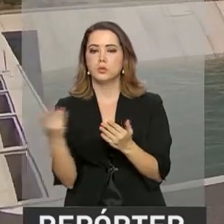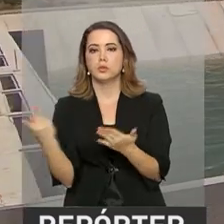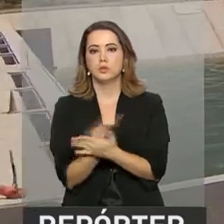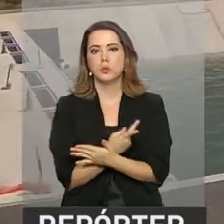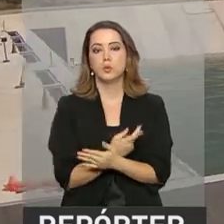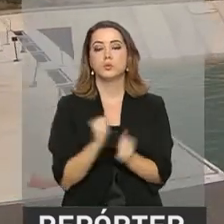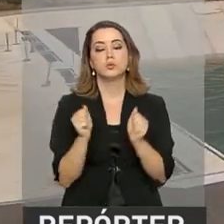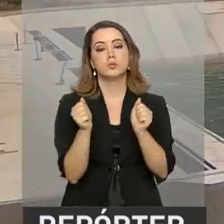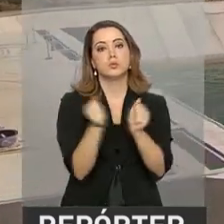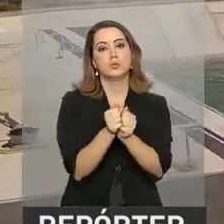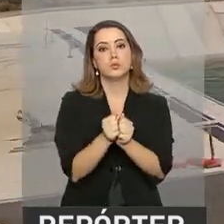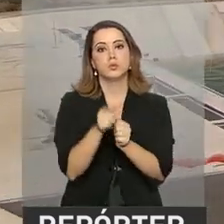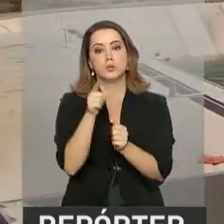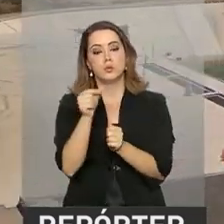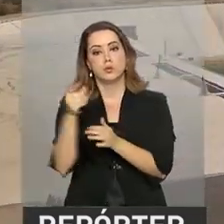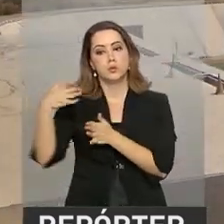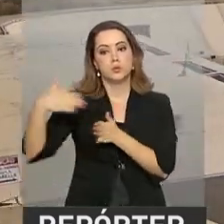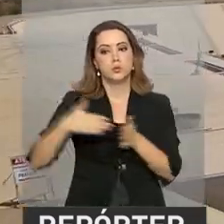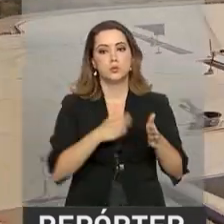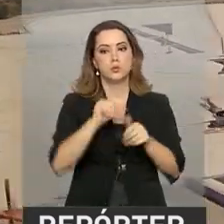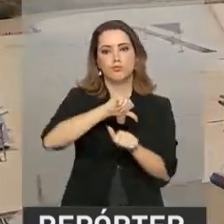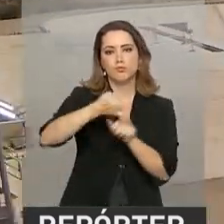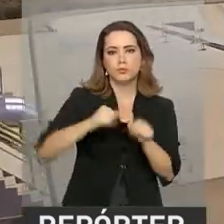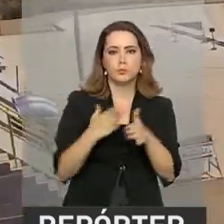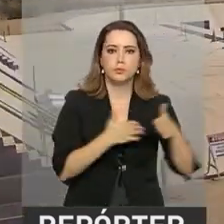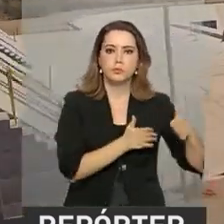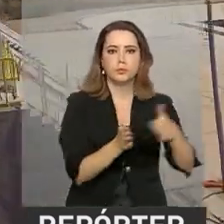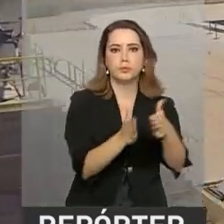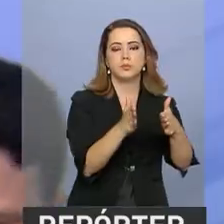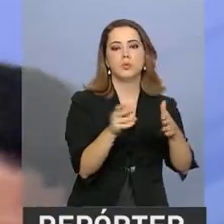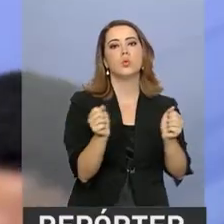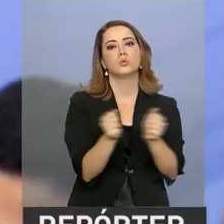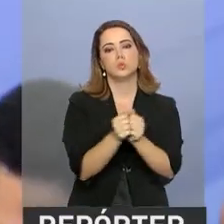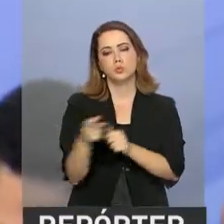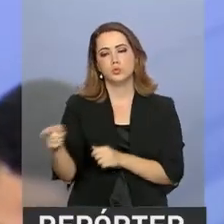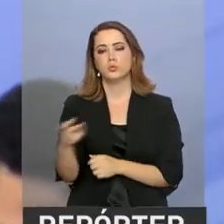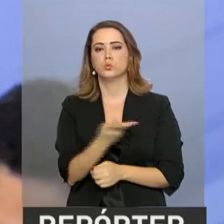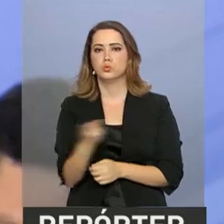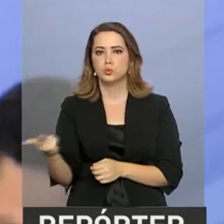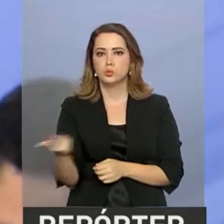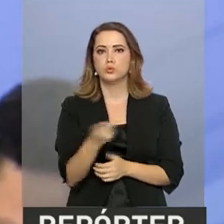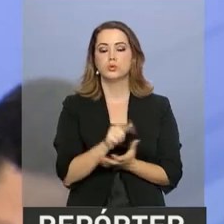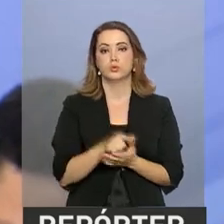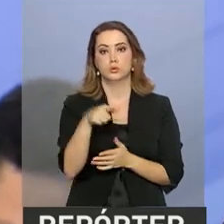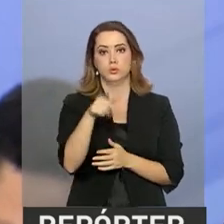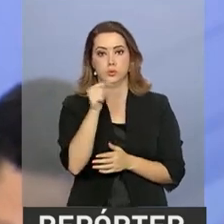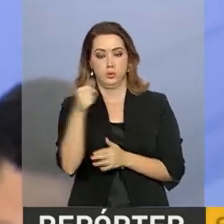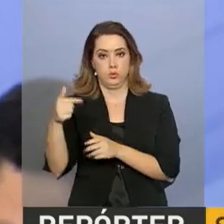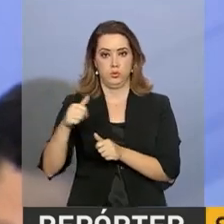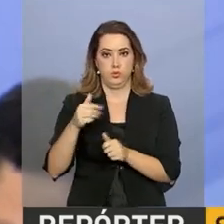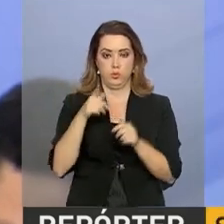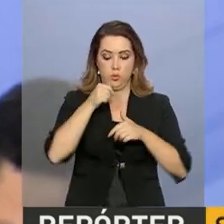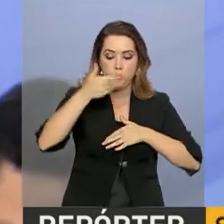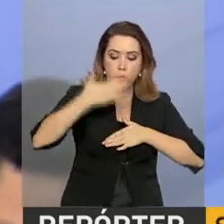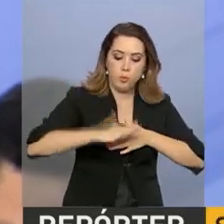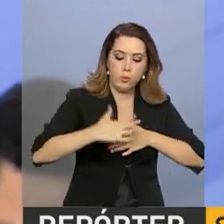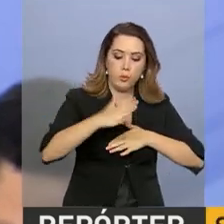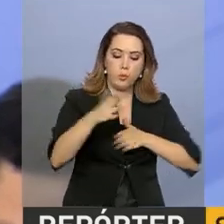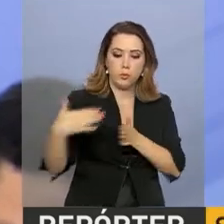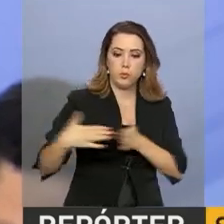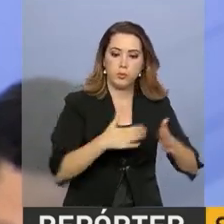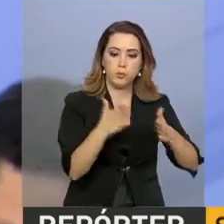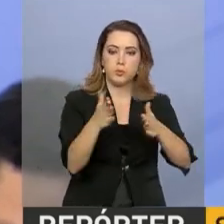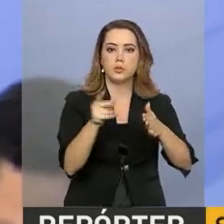de 90% de conclusão e é prioritária para o governo. A transposição hoje é uma realidade e nós